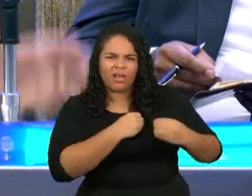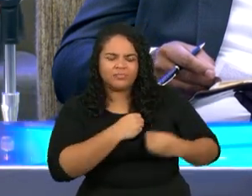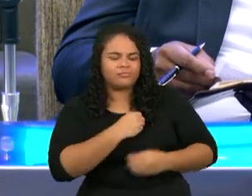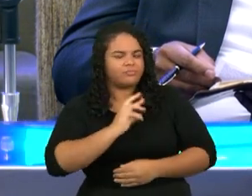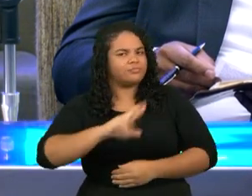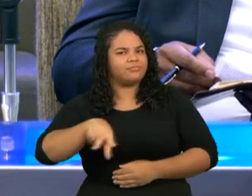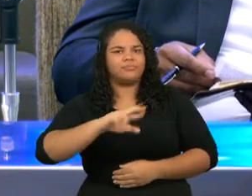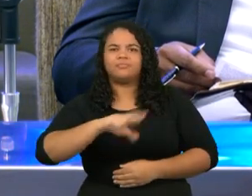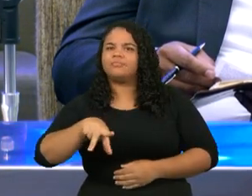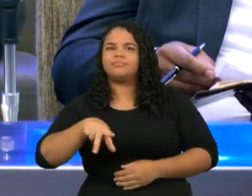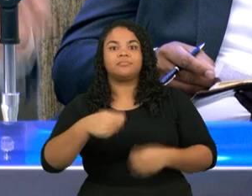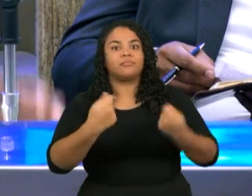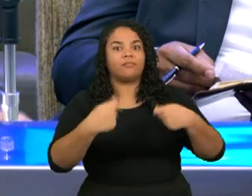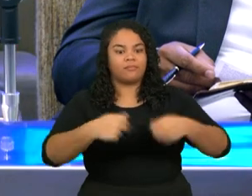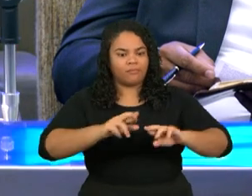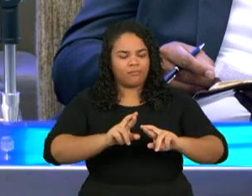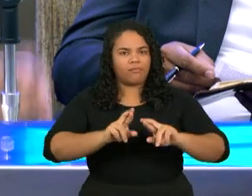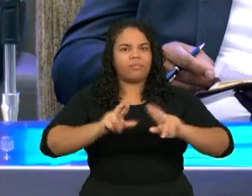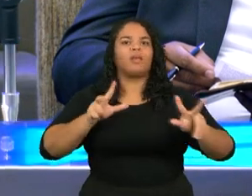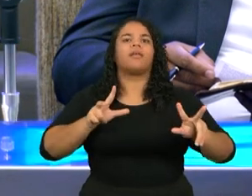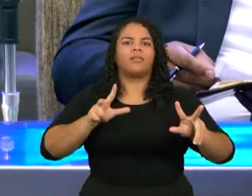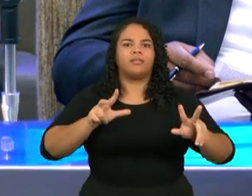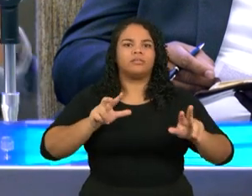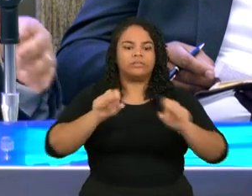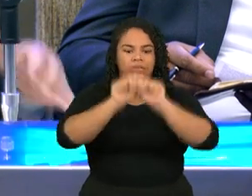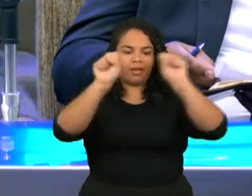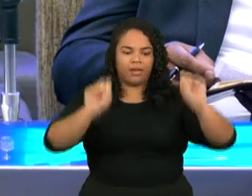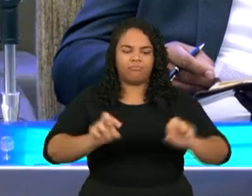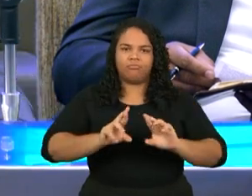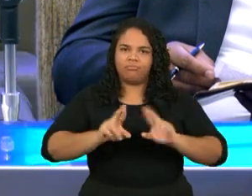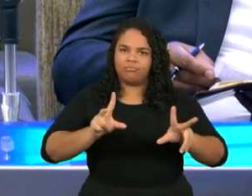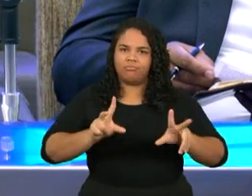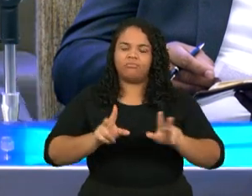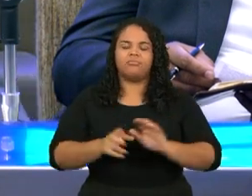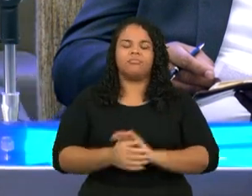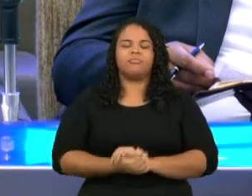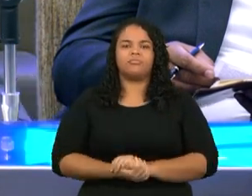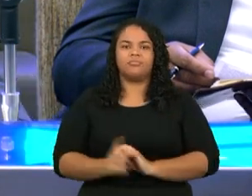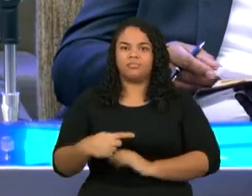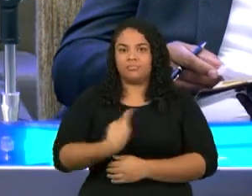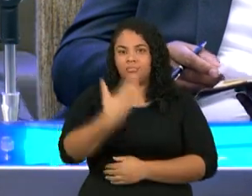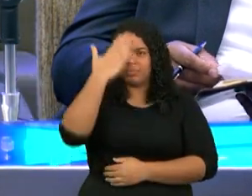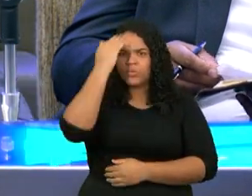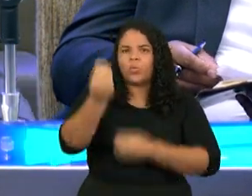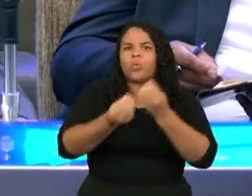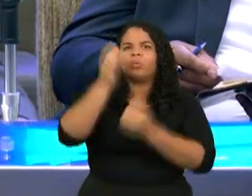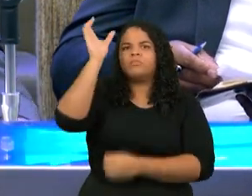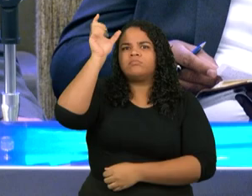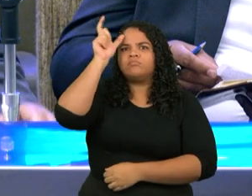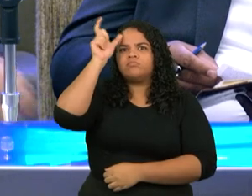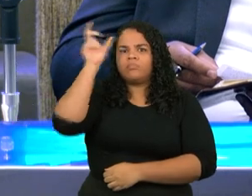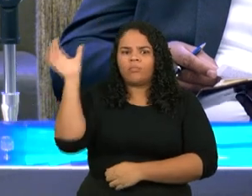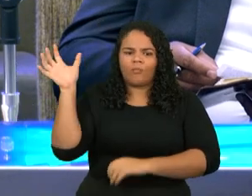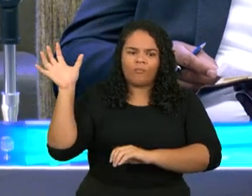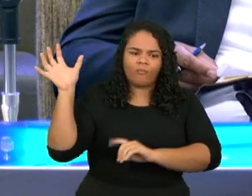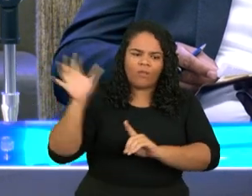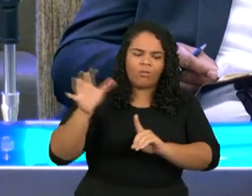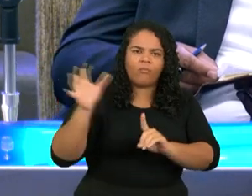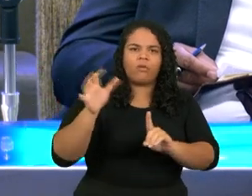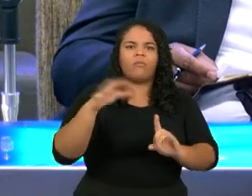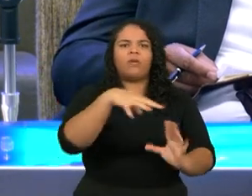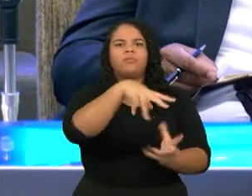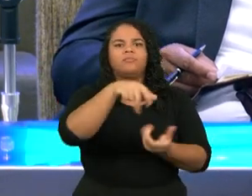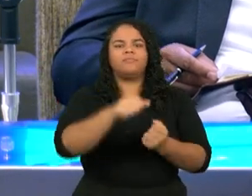do espírito que atua nessa sociedade que estamos vivendo abra ainda a Bíblia